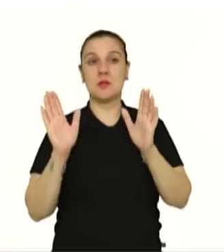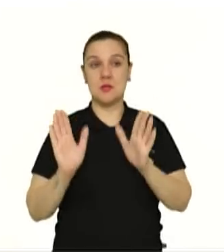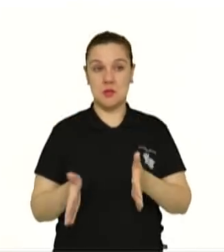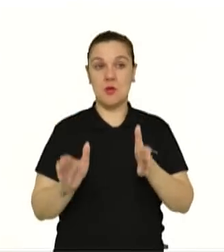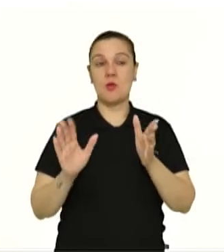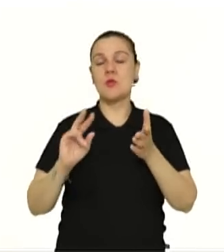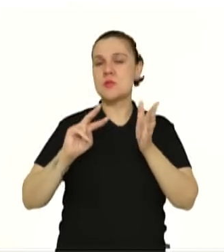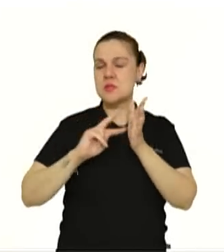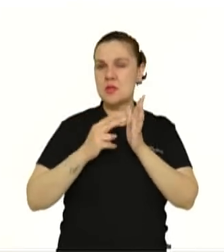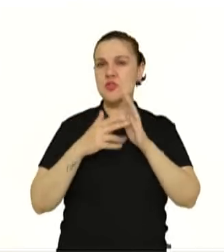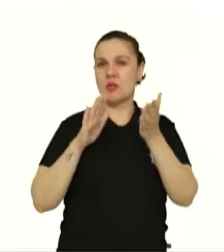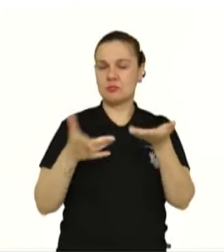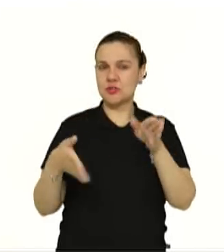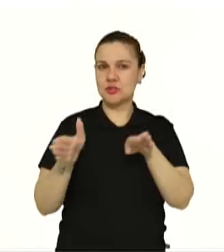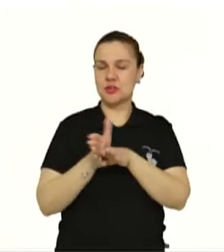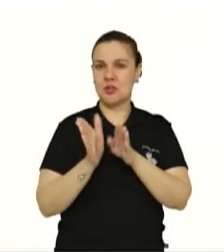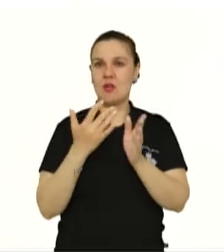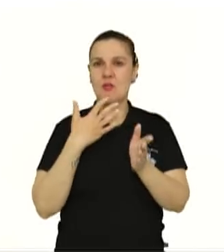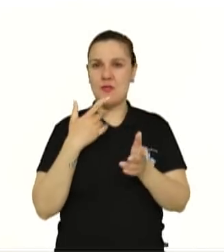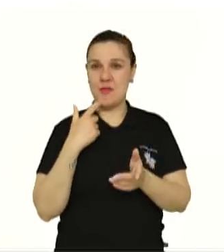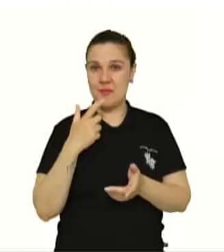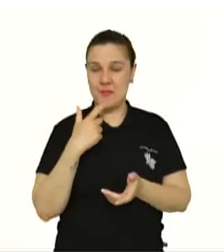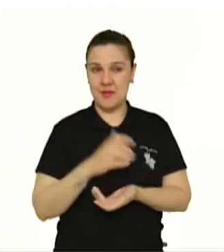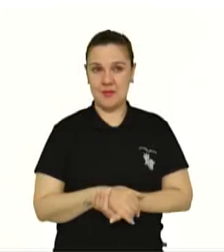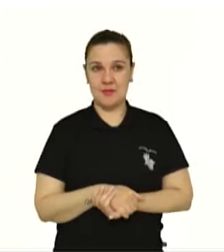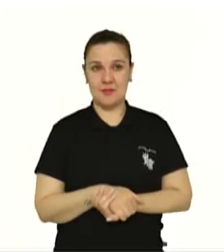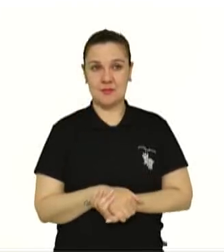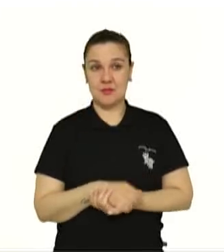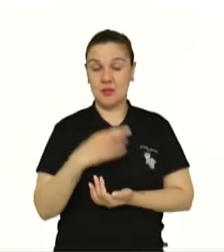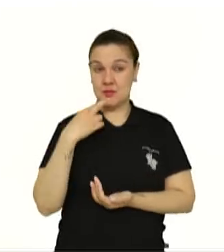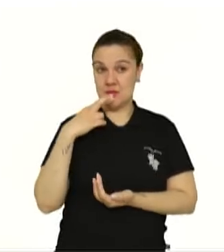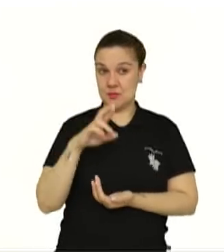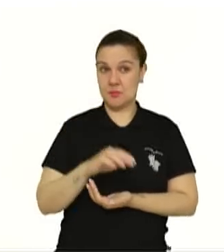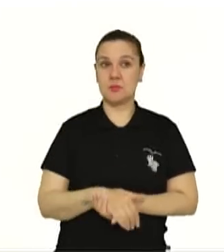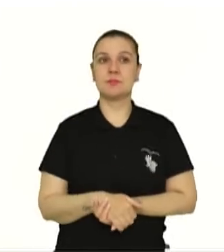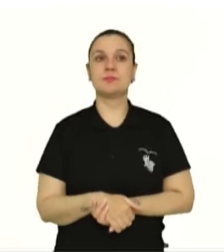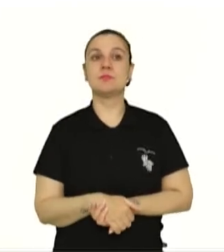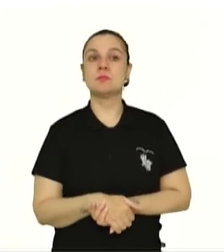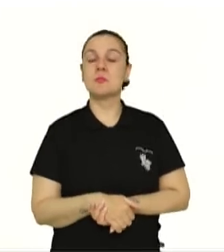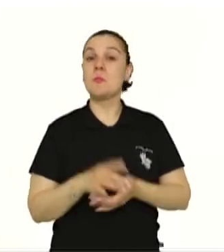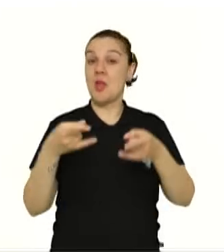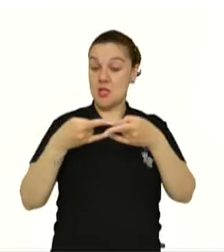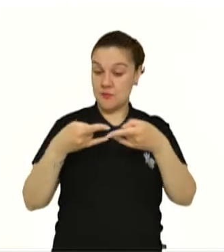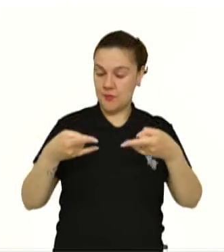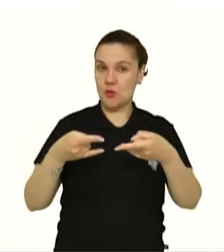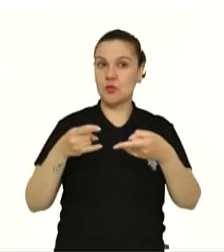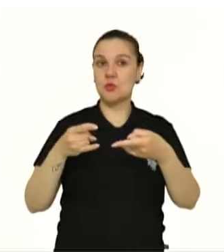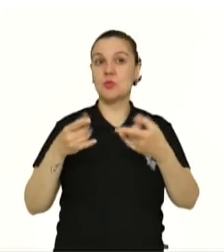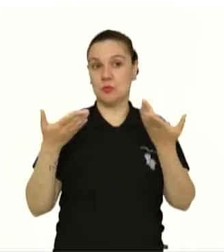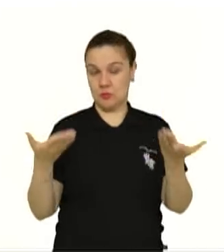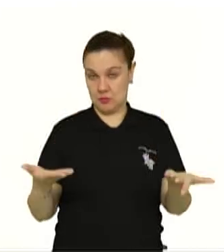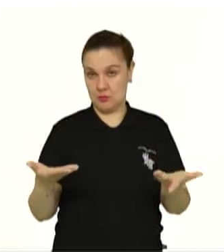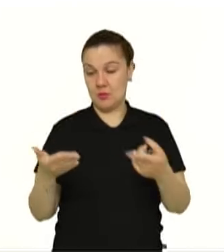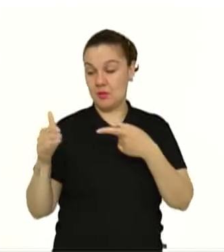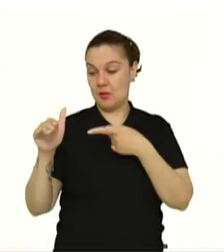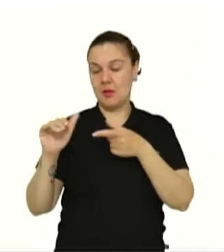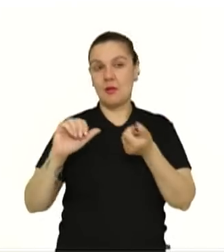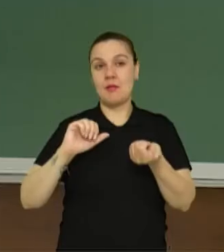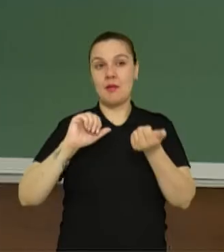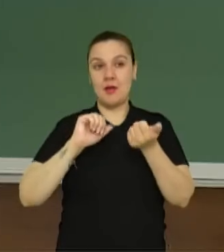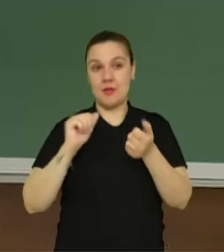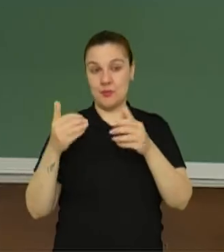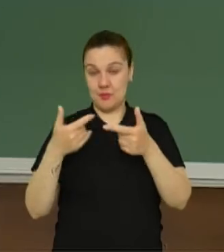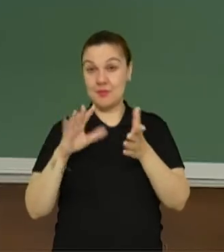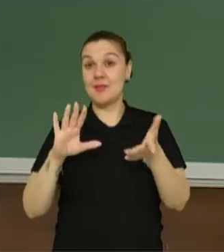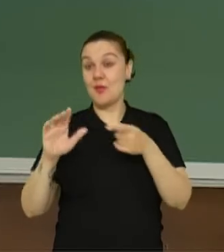semana, começam a chegar na cor vermelha. E aqui a reescrita. faturas, né? O professor teve que adaptar